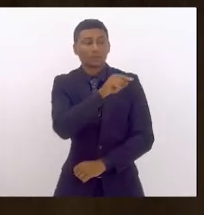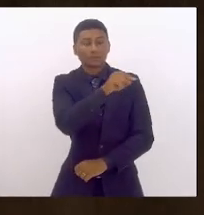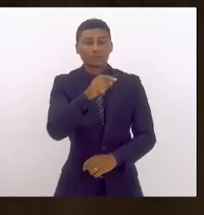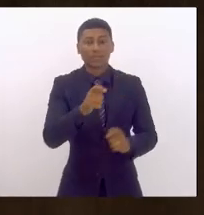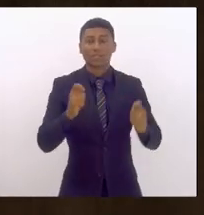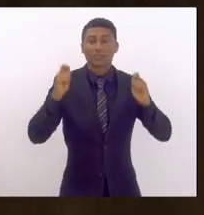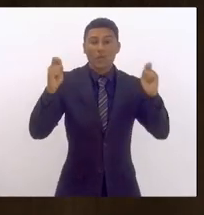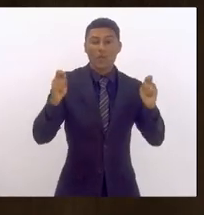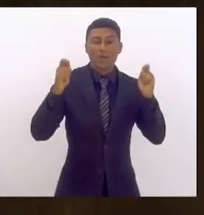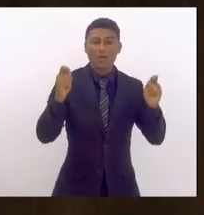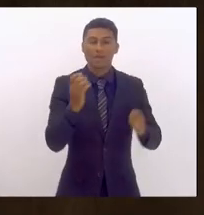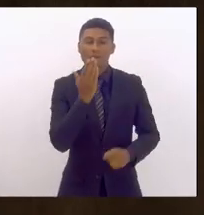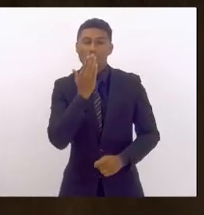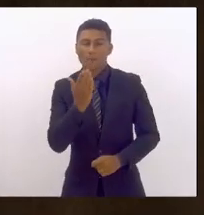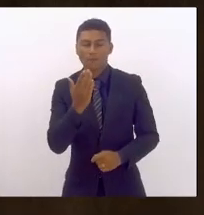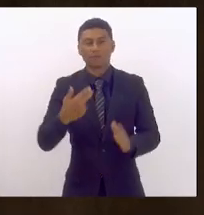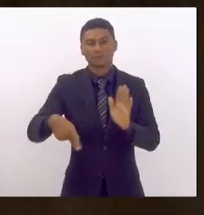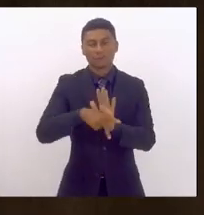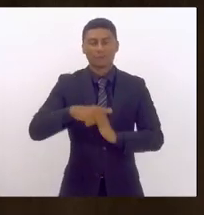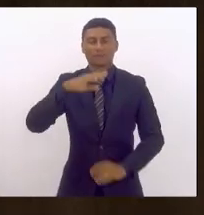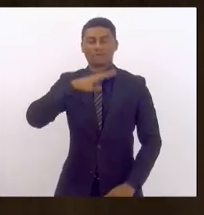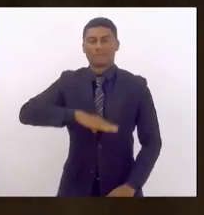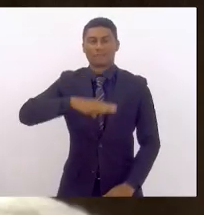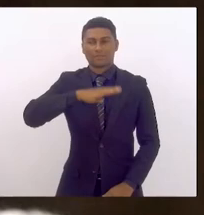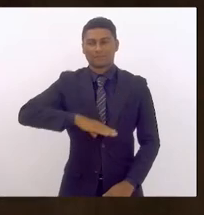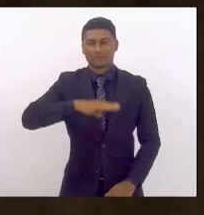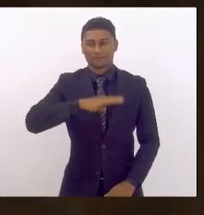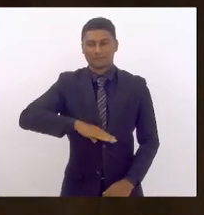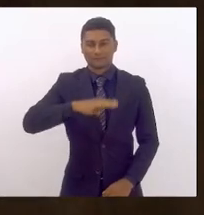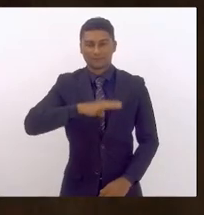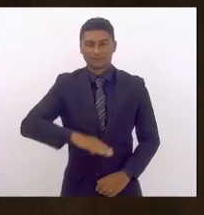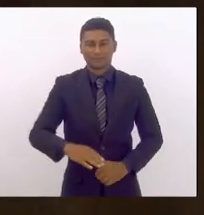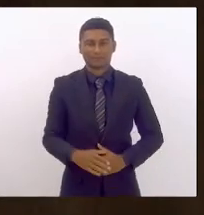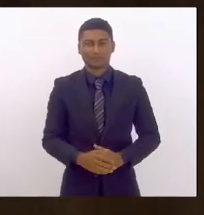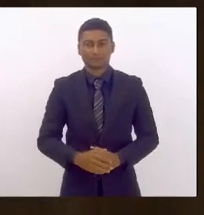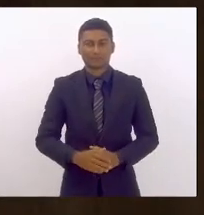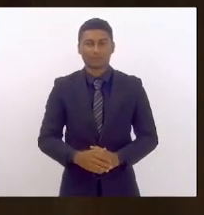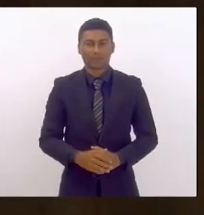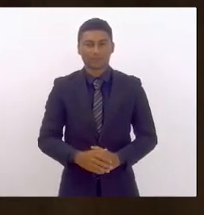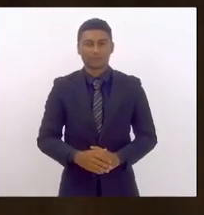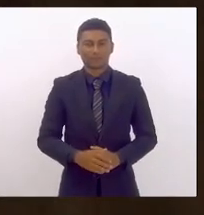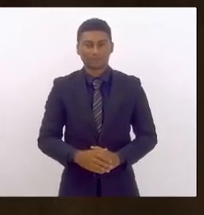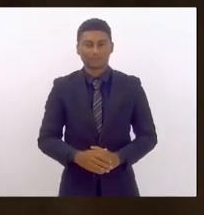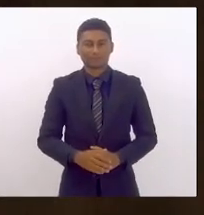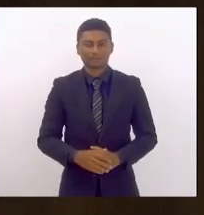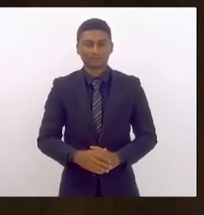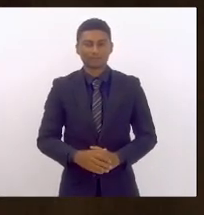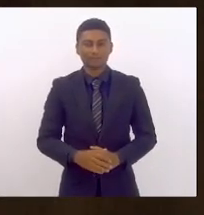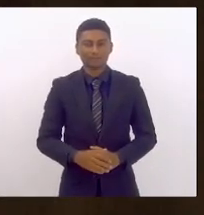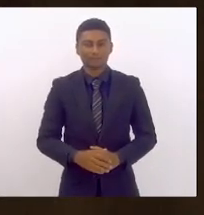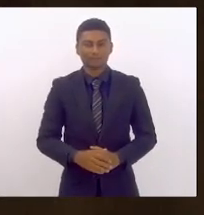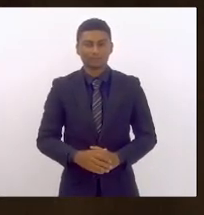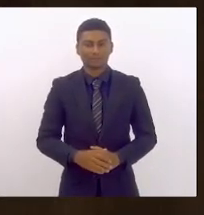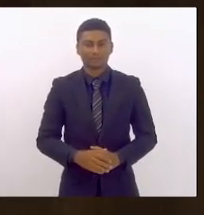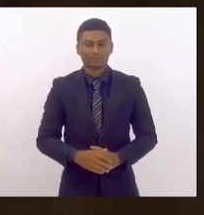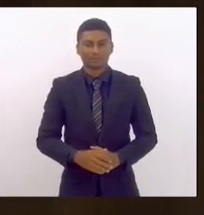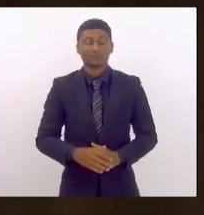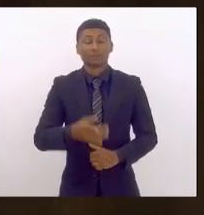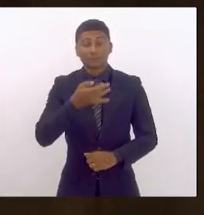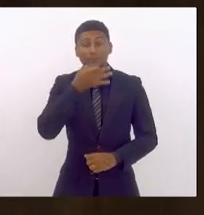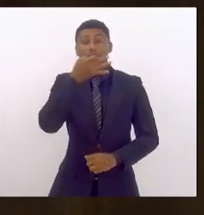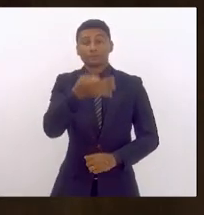do Clube de Regatas Vasco da Gama torcida vascaína meu